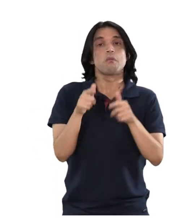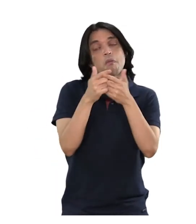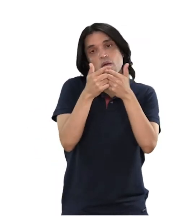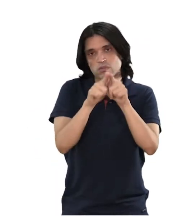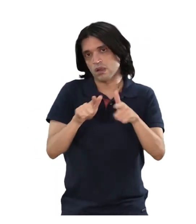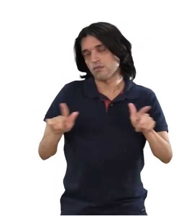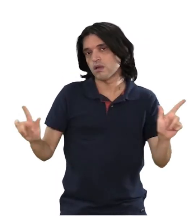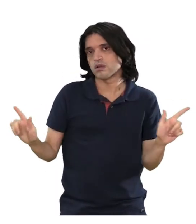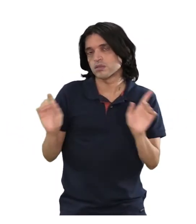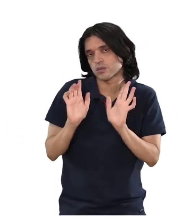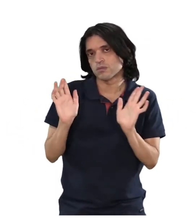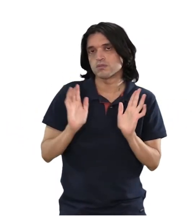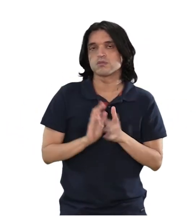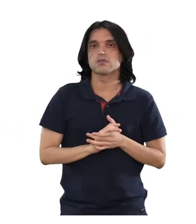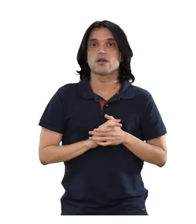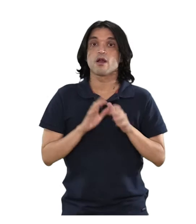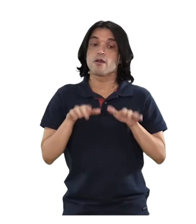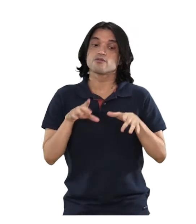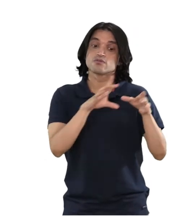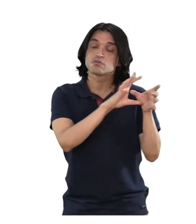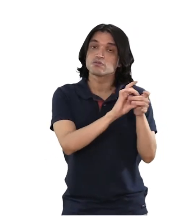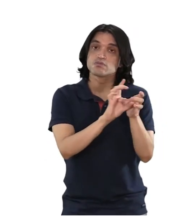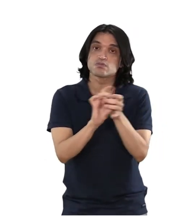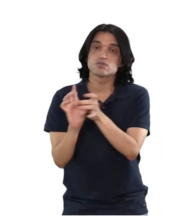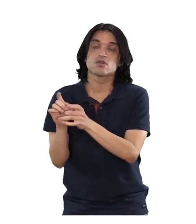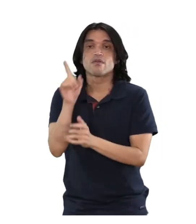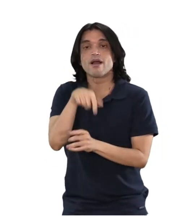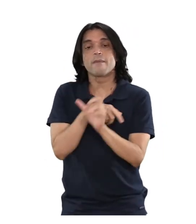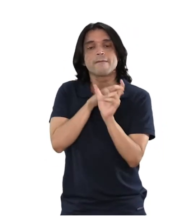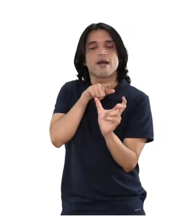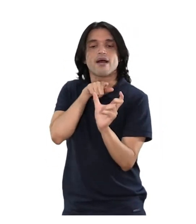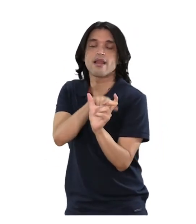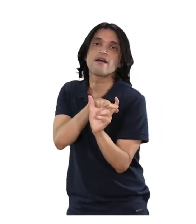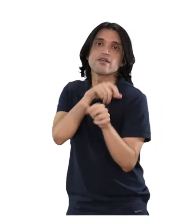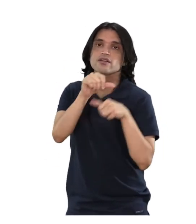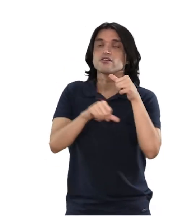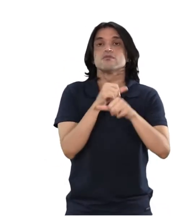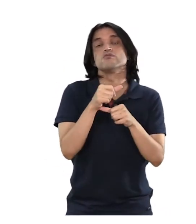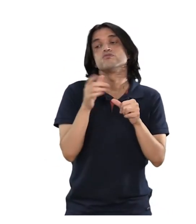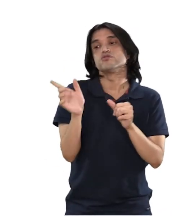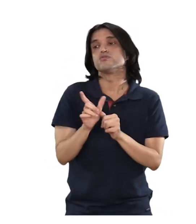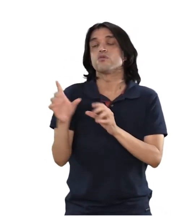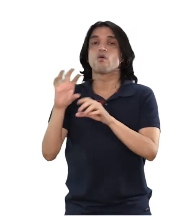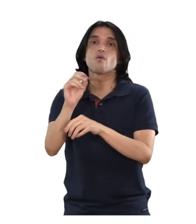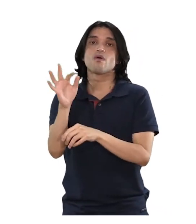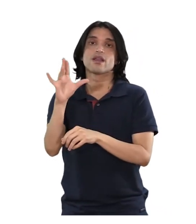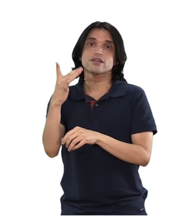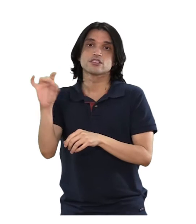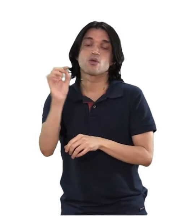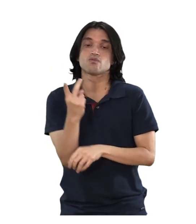palavra invariável que relaciona duas orações ou dois termos do mesmo valor